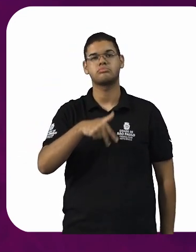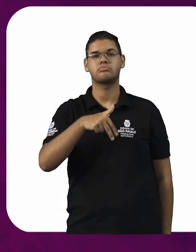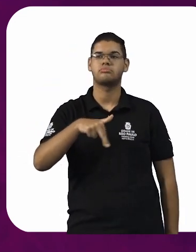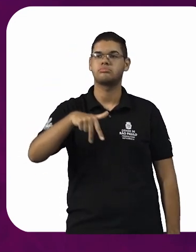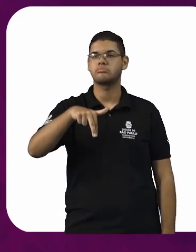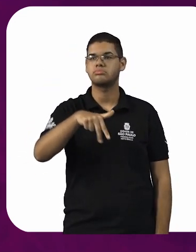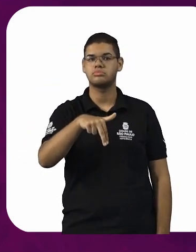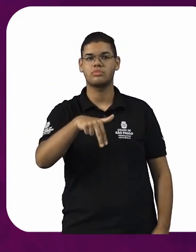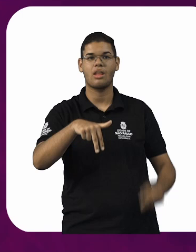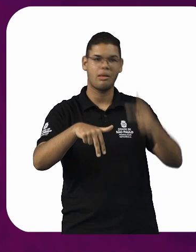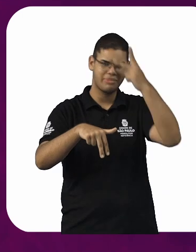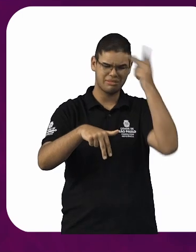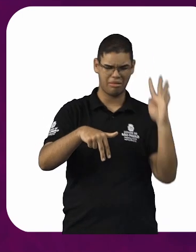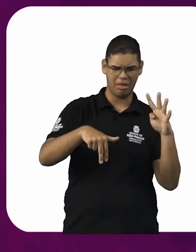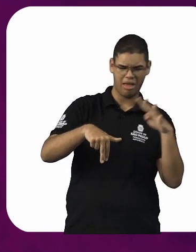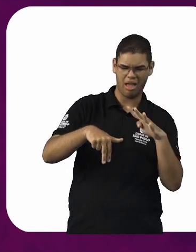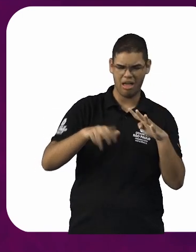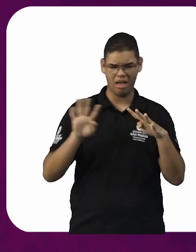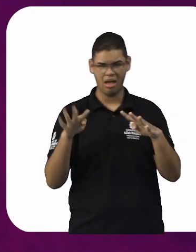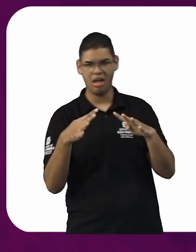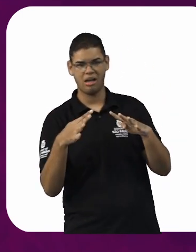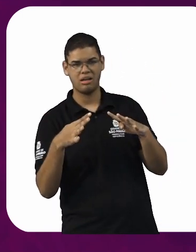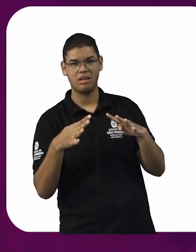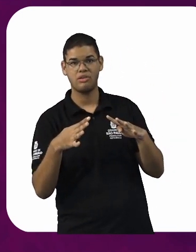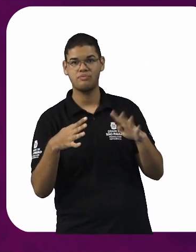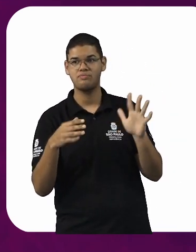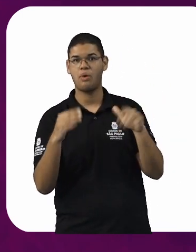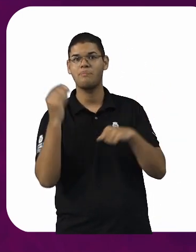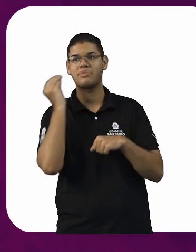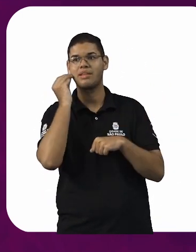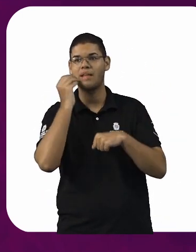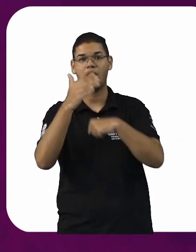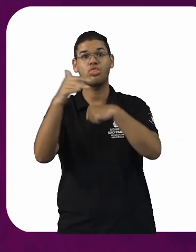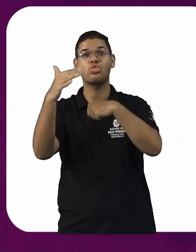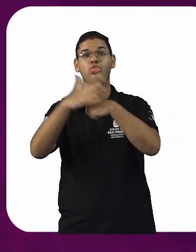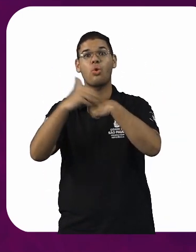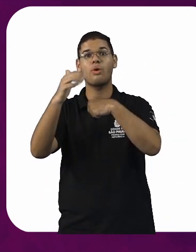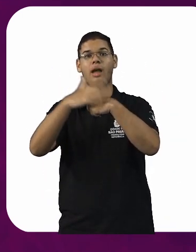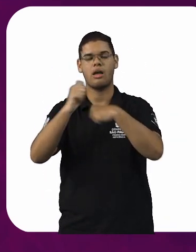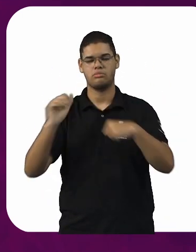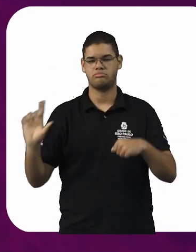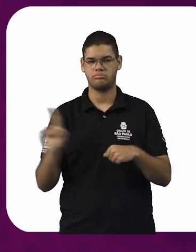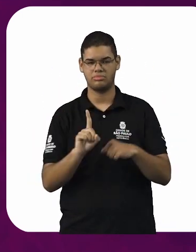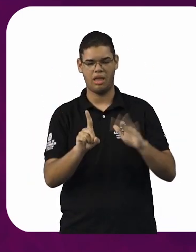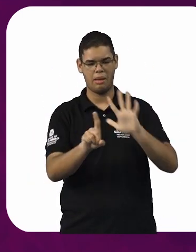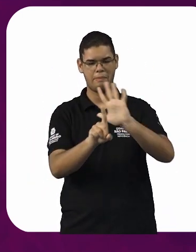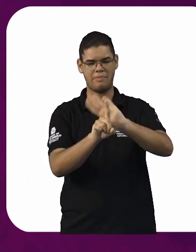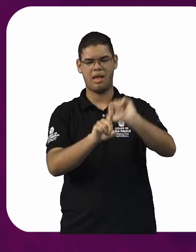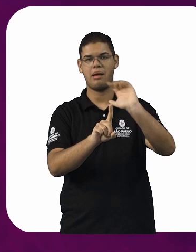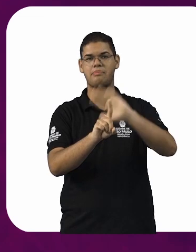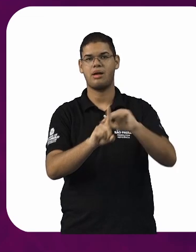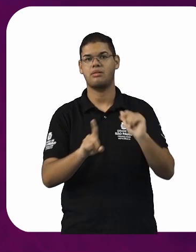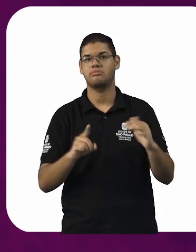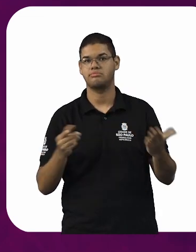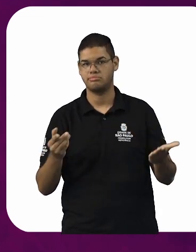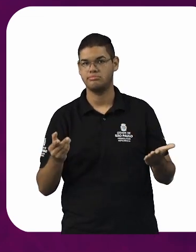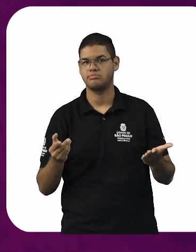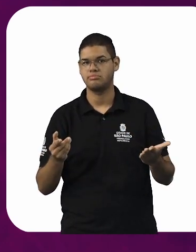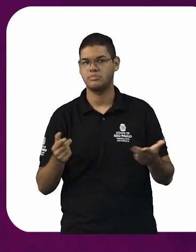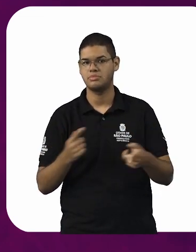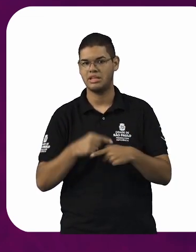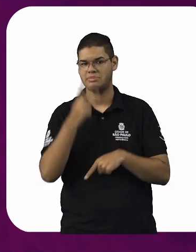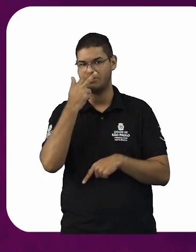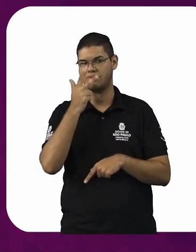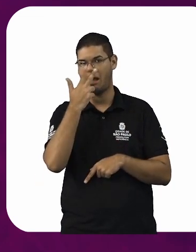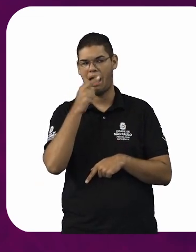Ela vai ser assediada, vão tocar no corpo dela, porque as pessoas se acham, existe uma tolerância social. As pessoas se acham no